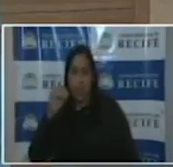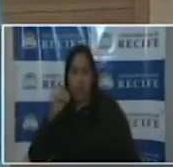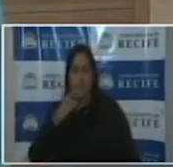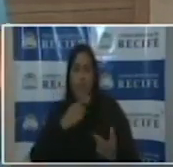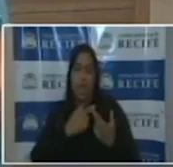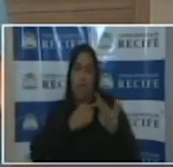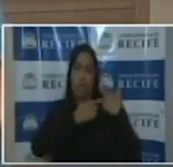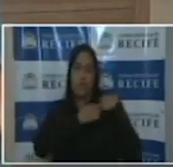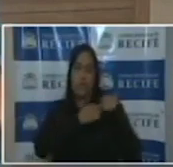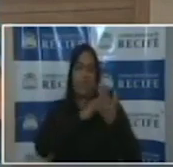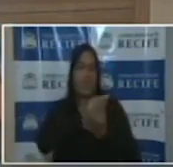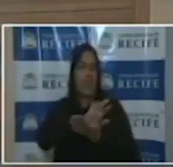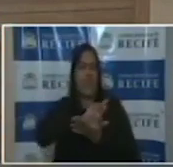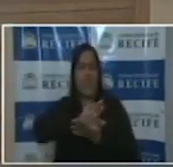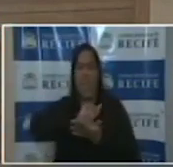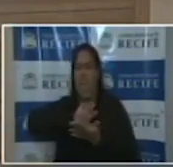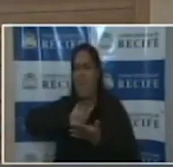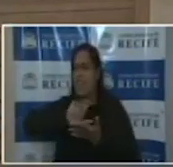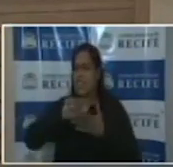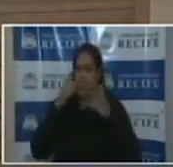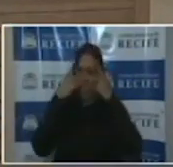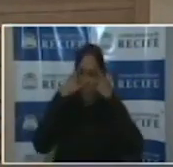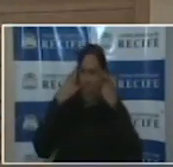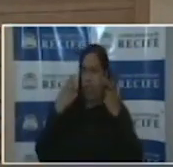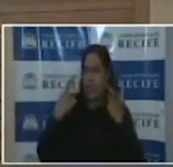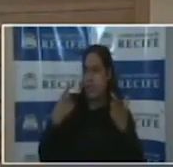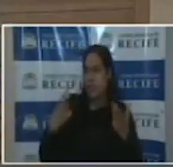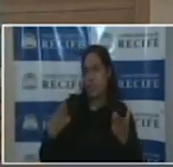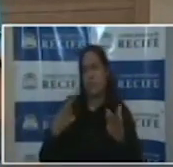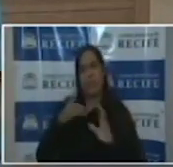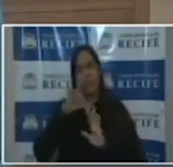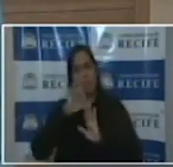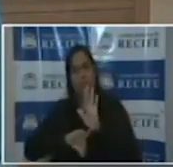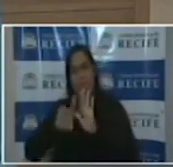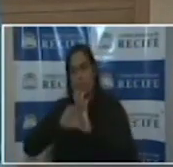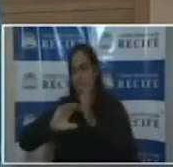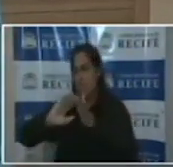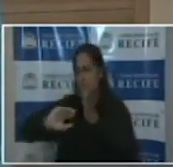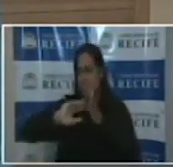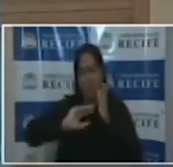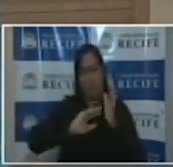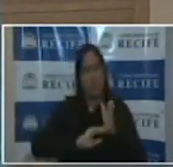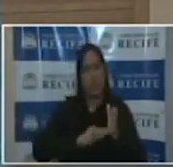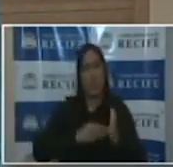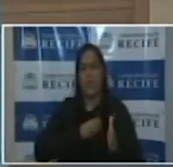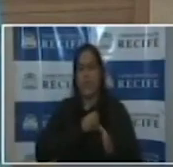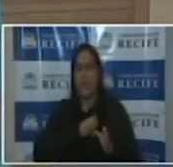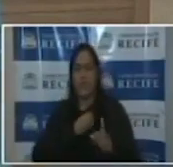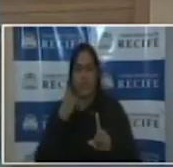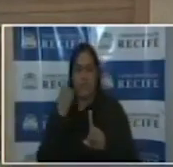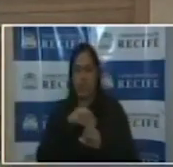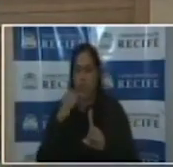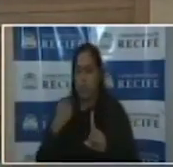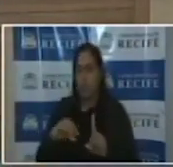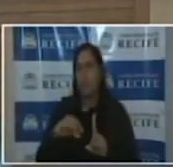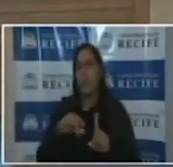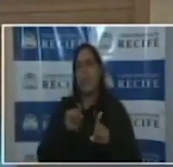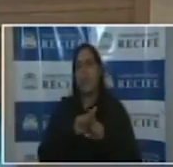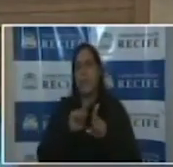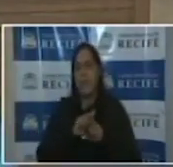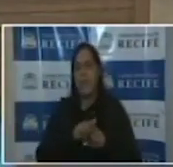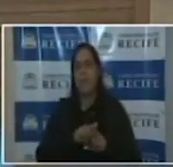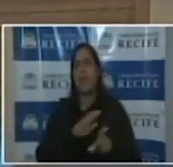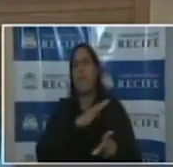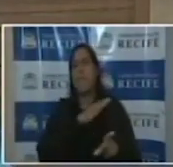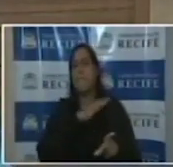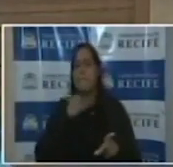por várias violações de direitos humanos, por conivência com torturas e execuções